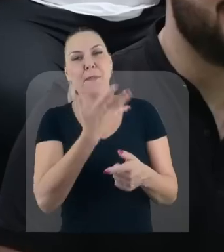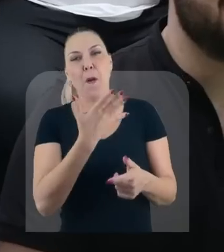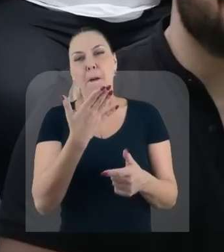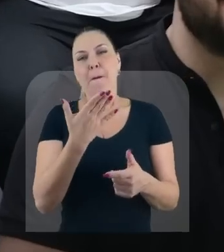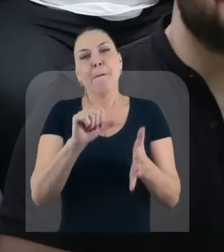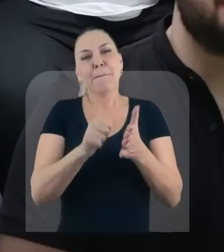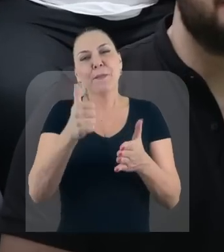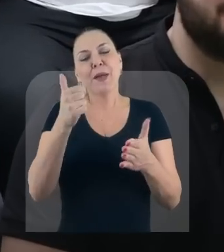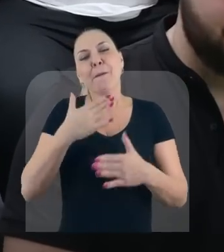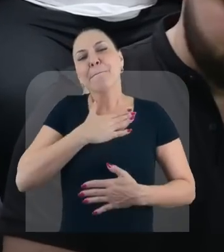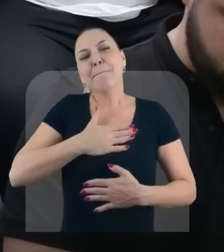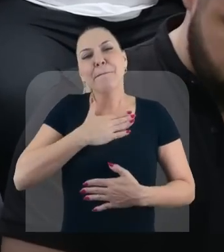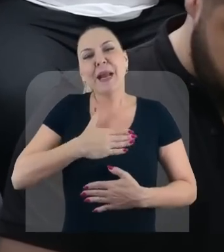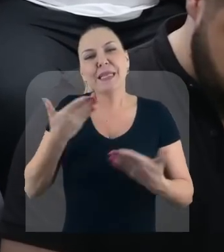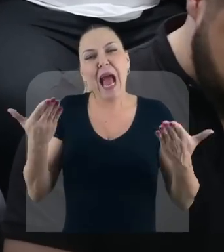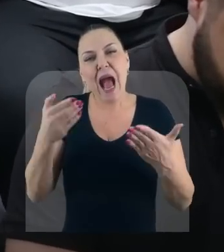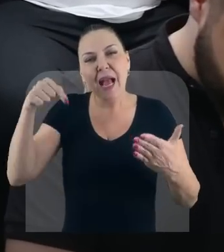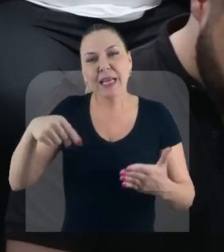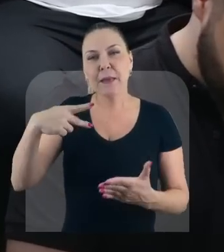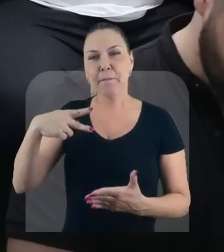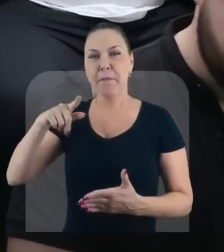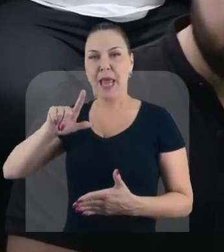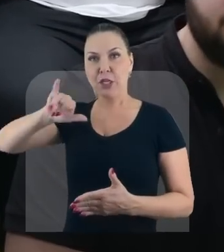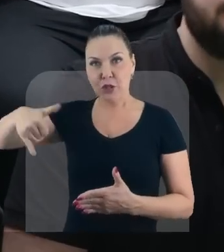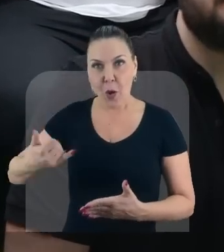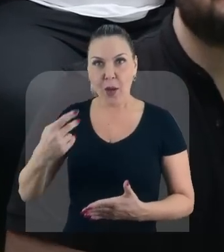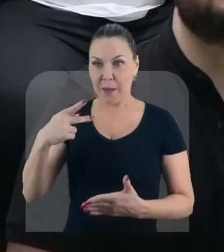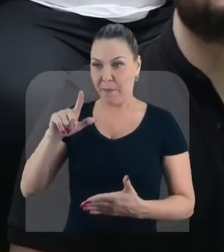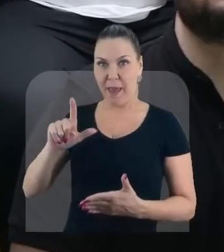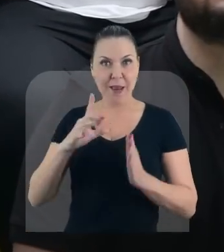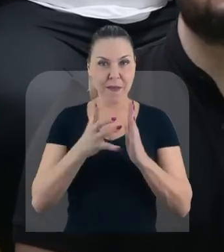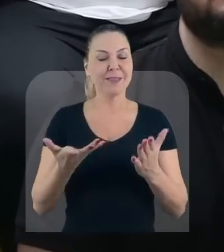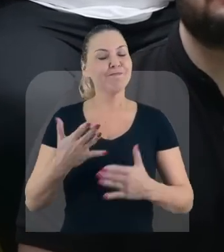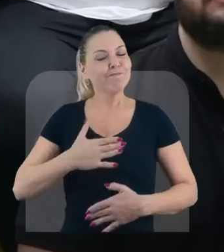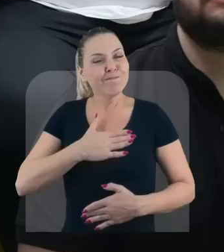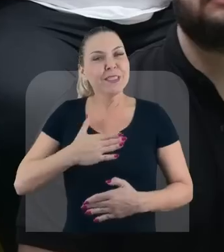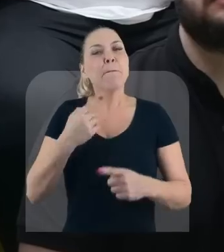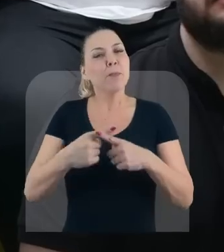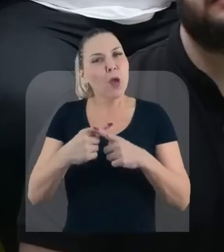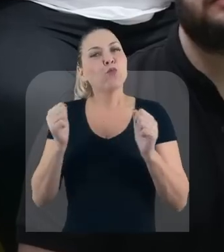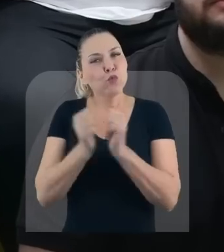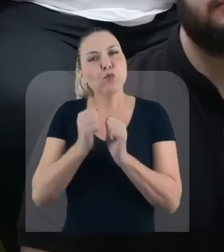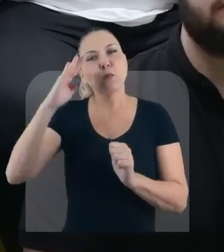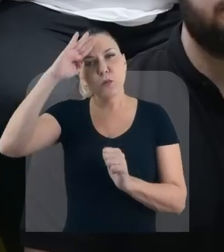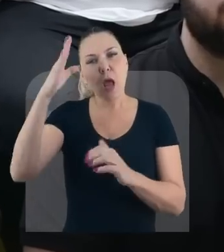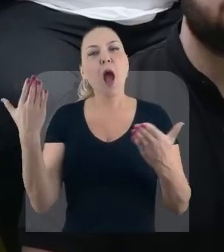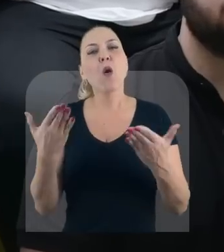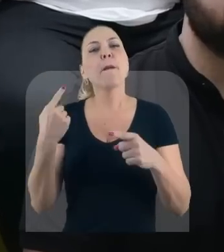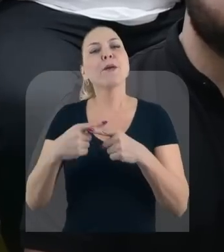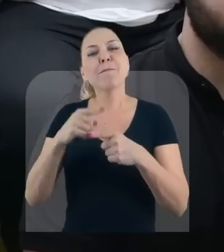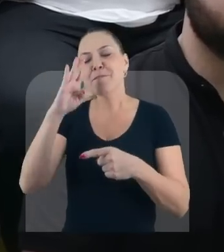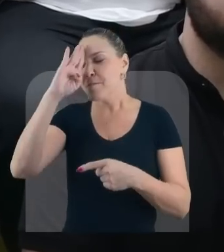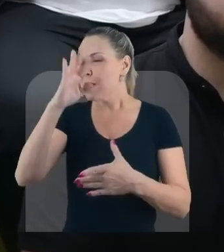mas primeiramente é um prazer estar aqui com vocês no PLJ, no PL. E eu tô no PL, tô com o Bolsonaro, principalmente